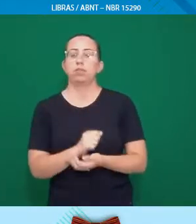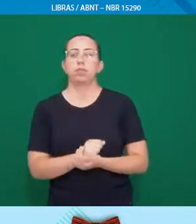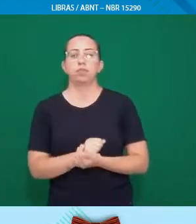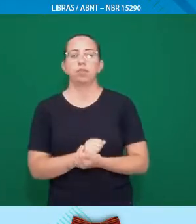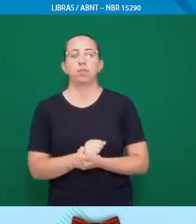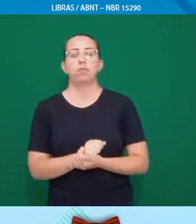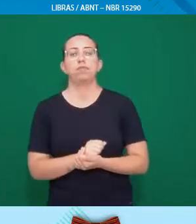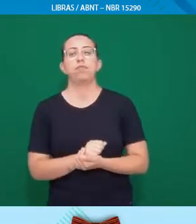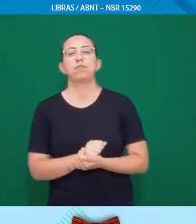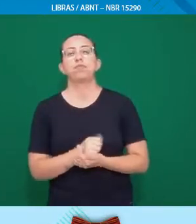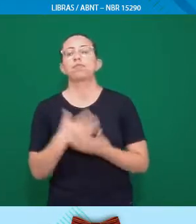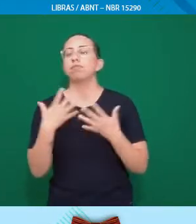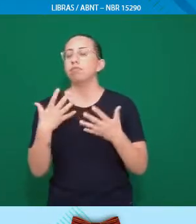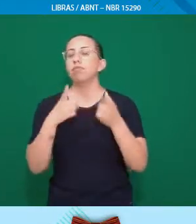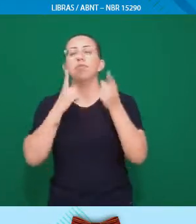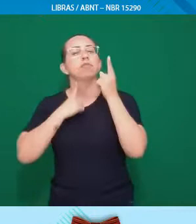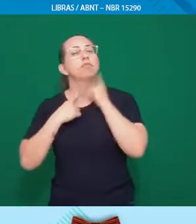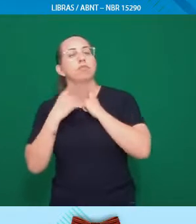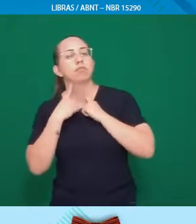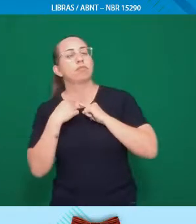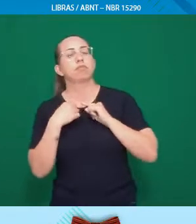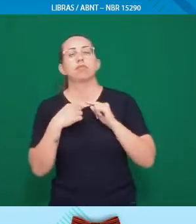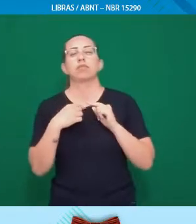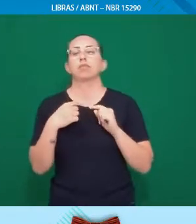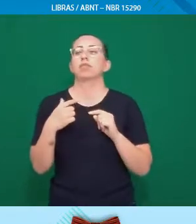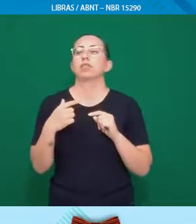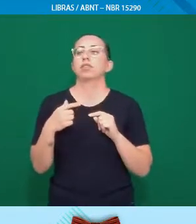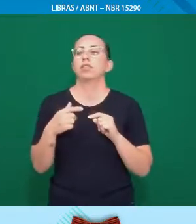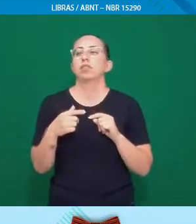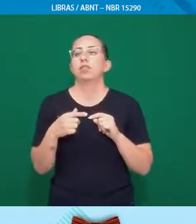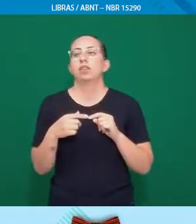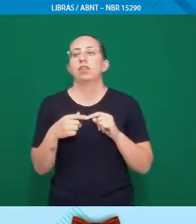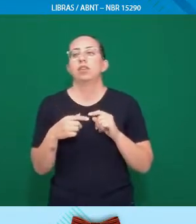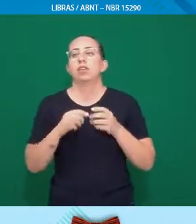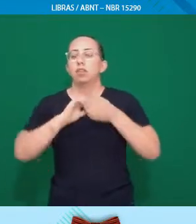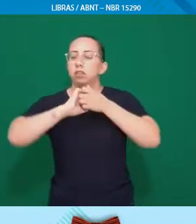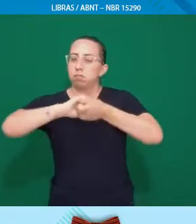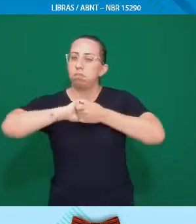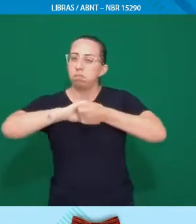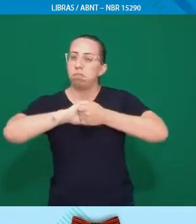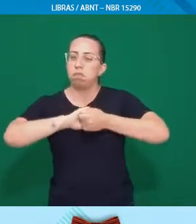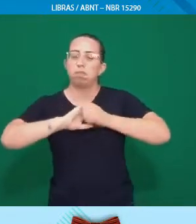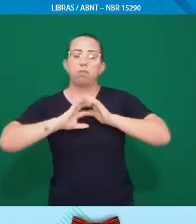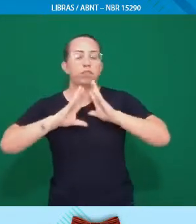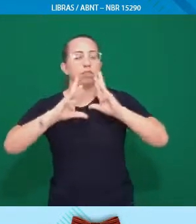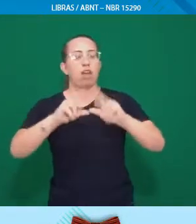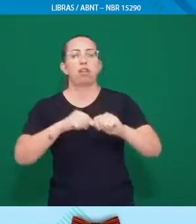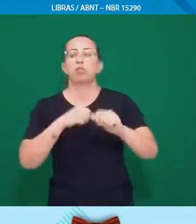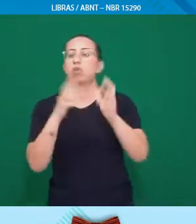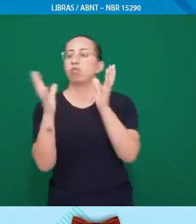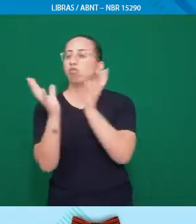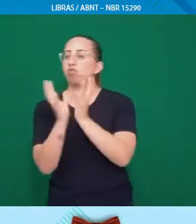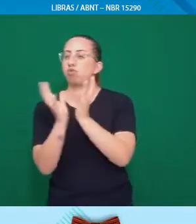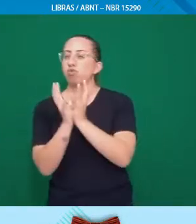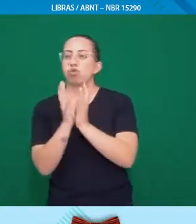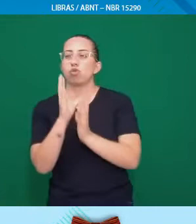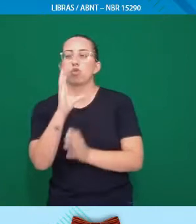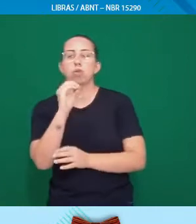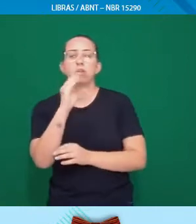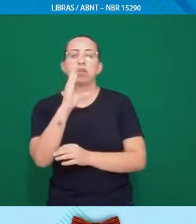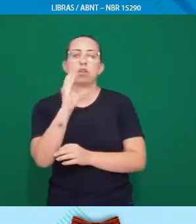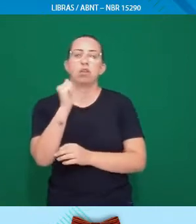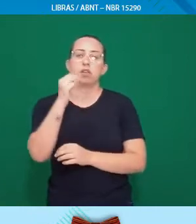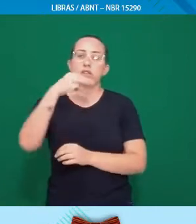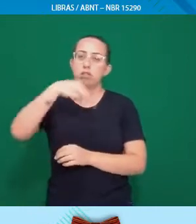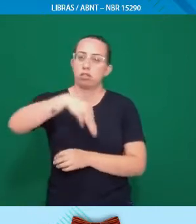conhecido né então quero deixar aqui mais uma vez o meus parabéns a todos a todos vocês